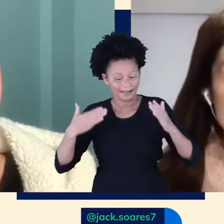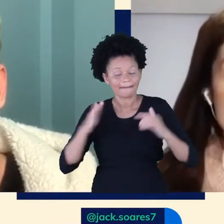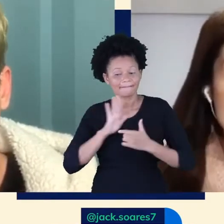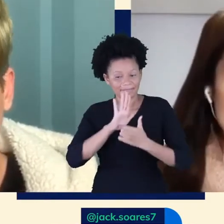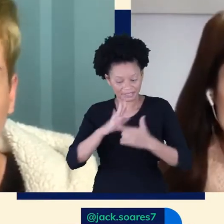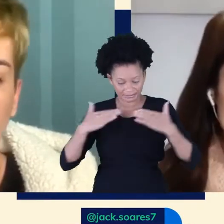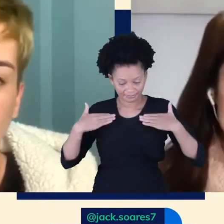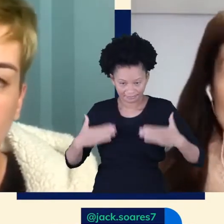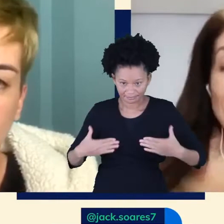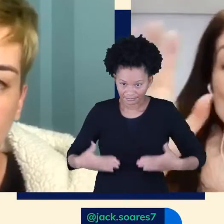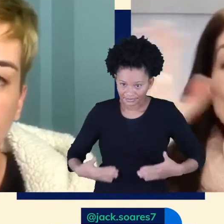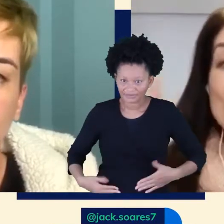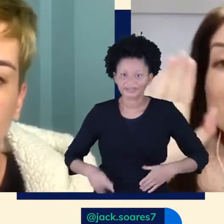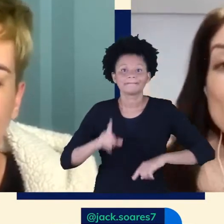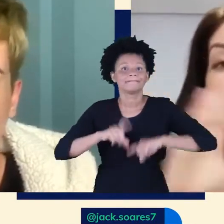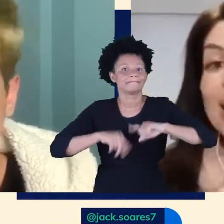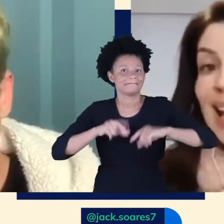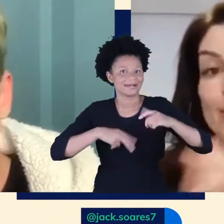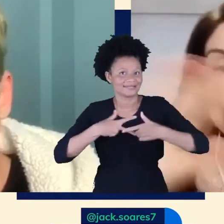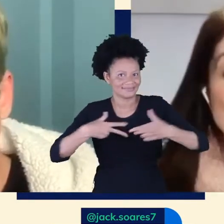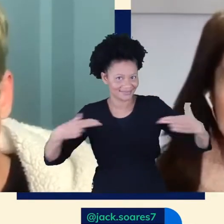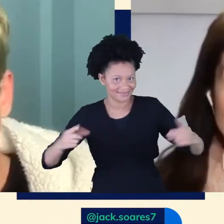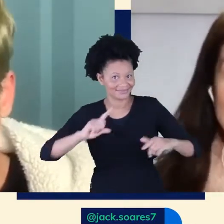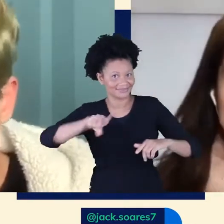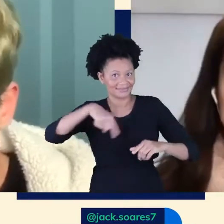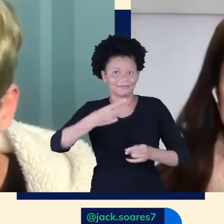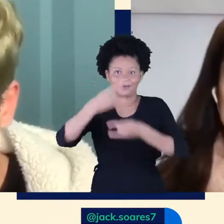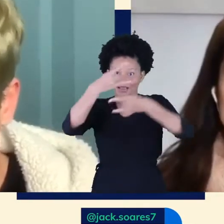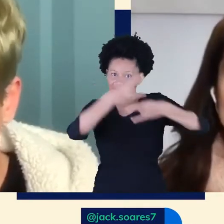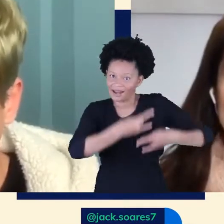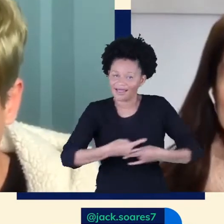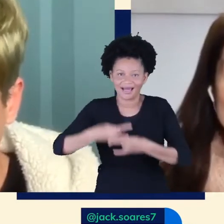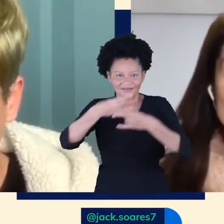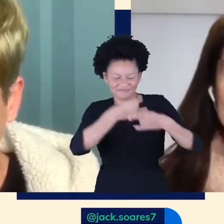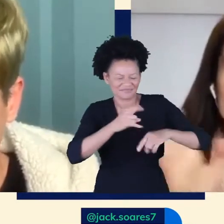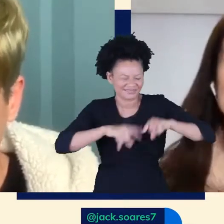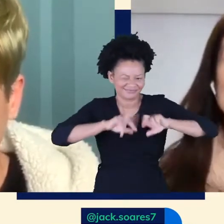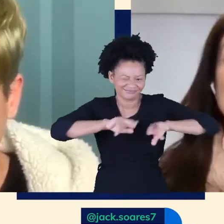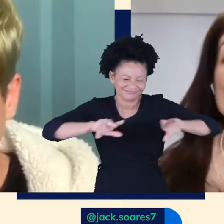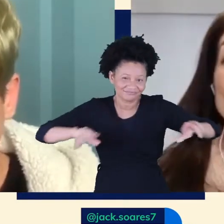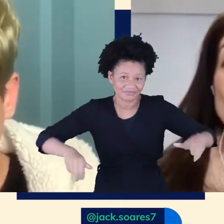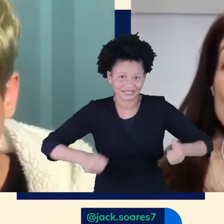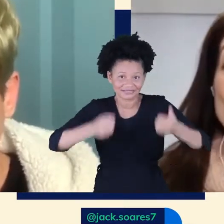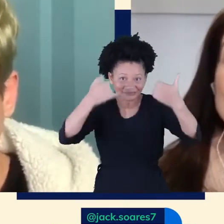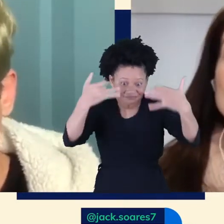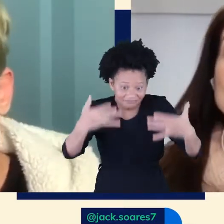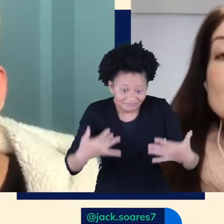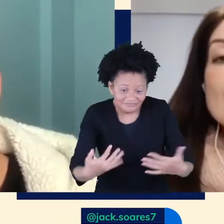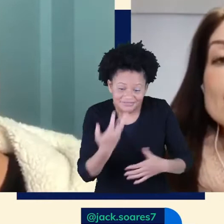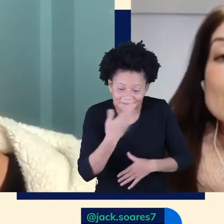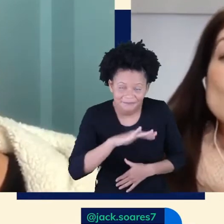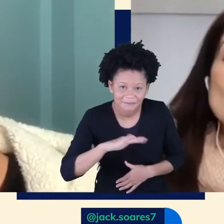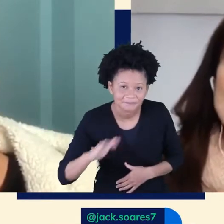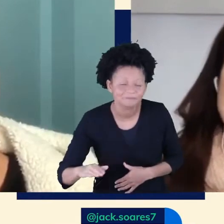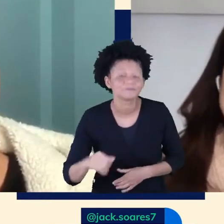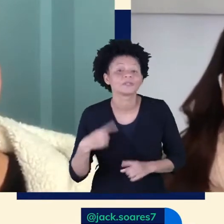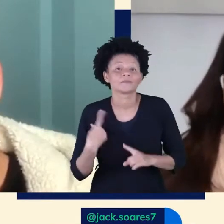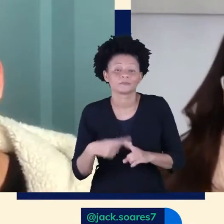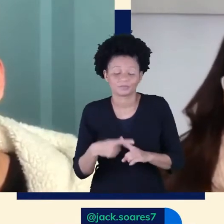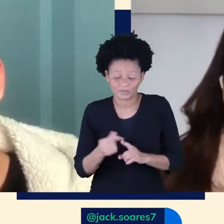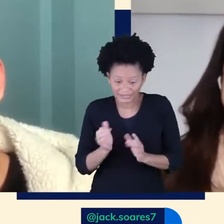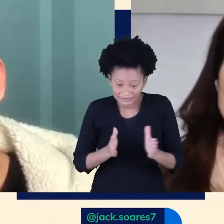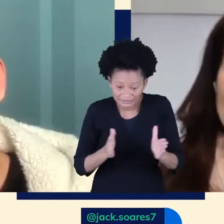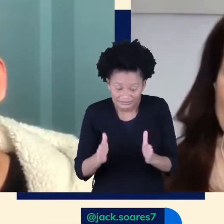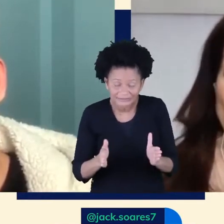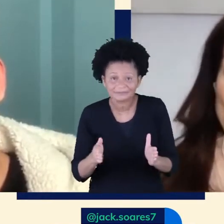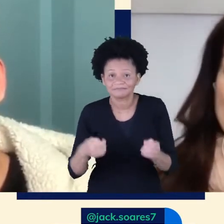bastante material para isso. A gente vai abrir uma live só para materiais para vocês explicarem para as crianças. Porque, gente, criança nessa faixa etária, ela